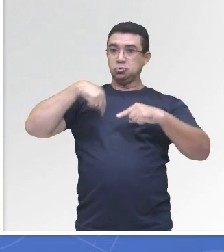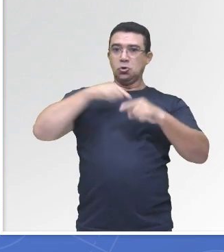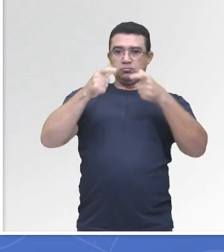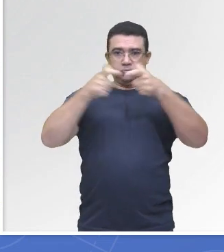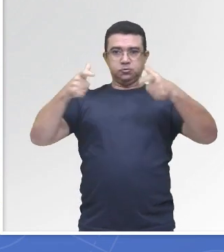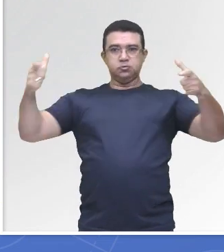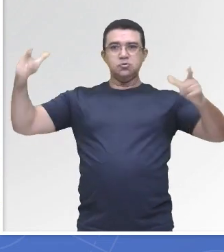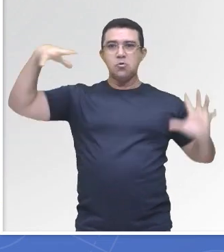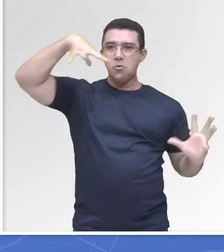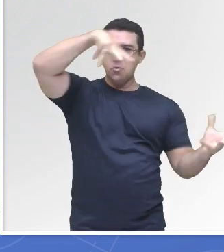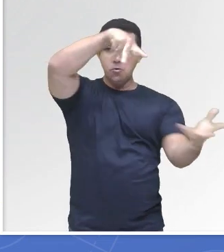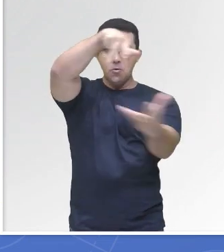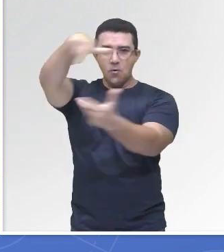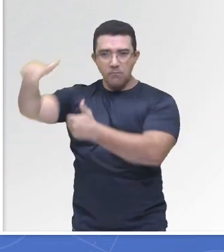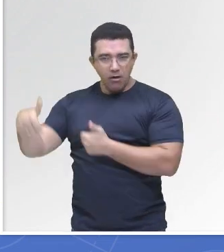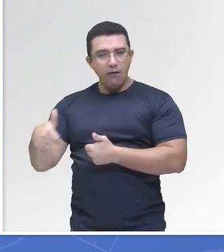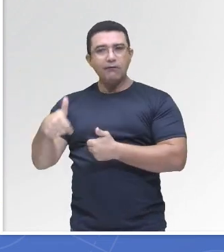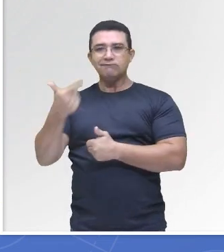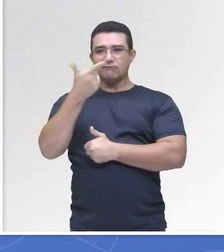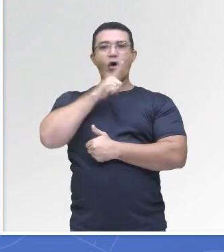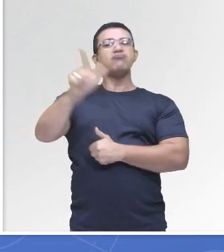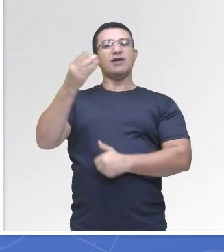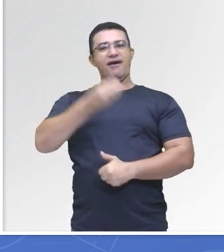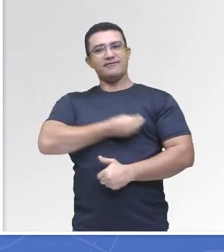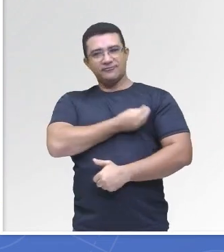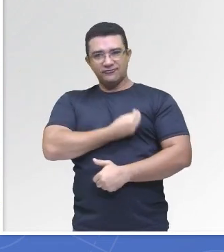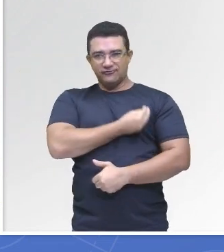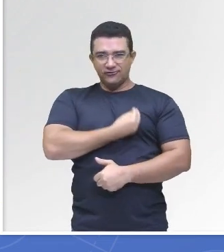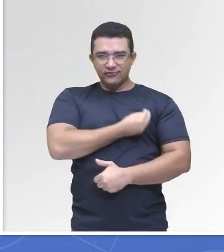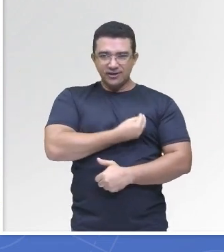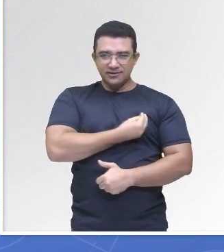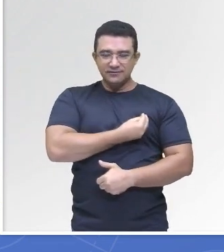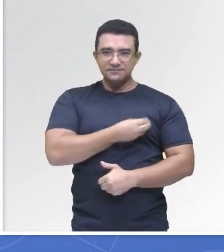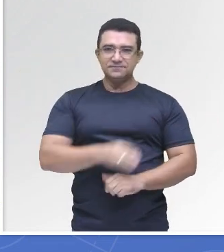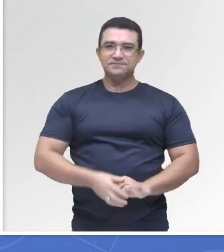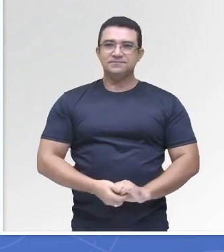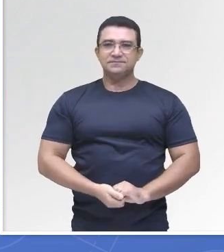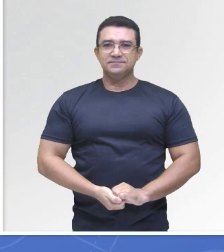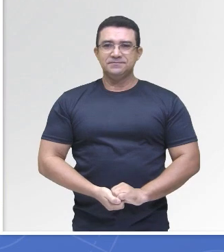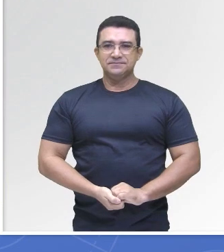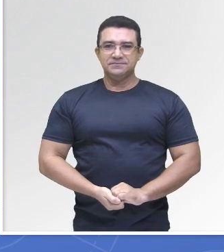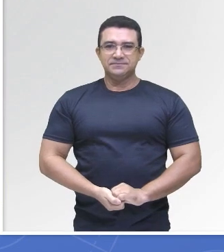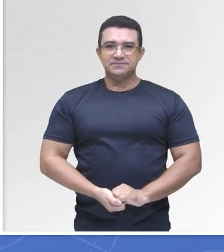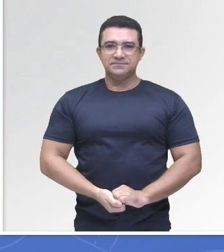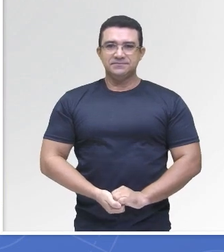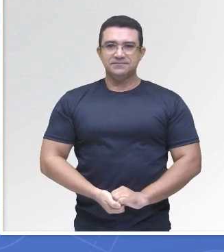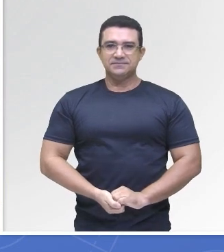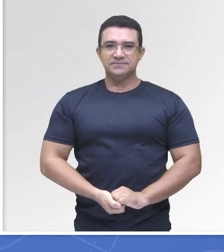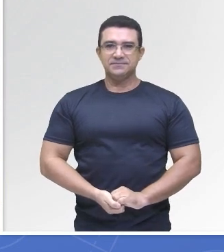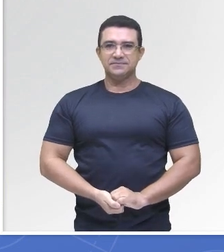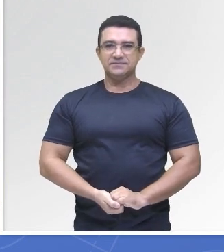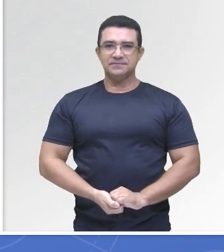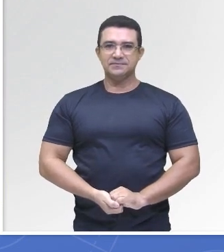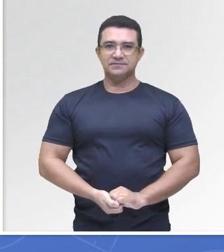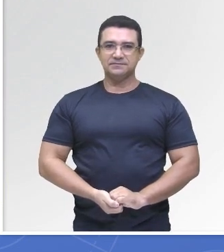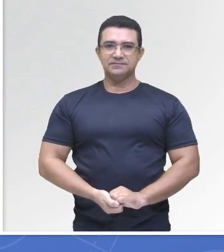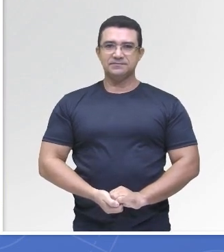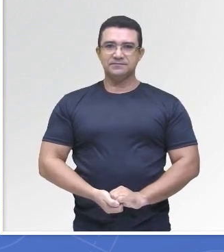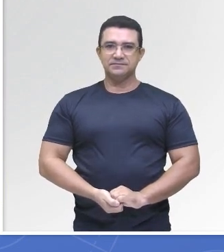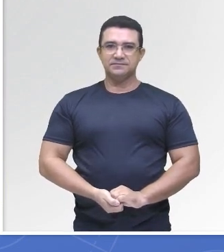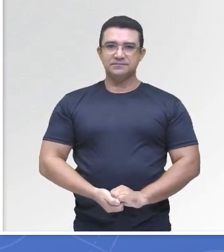do planeta e sobrevivesse, tá? A gente vai ver aqui, olha, ali logo depois